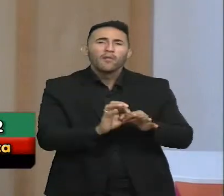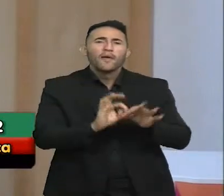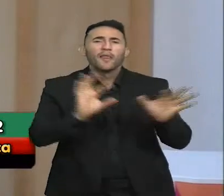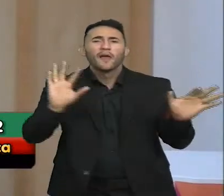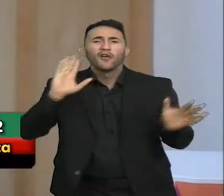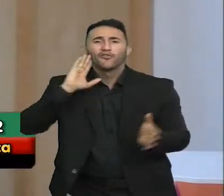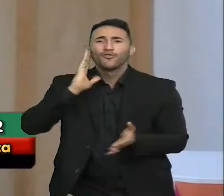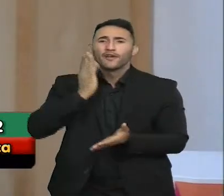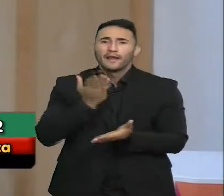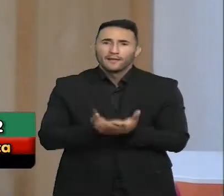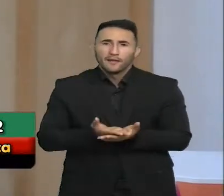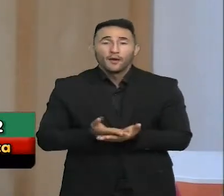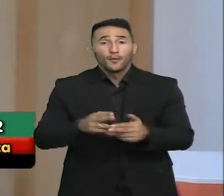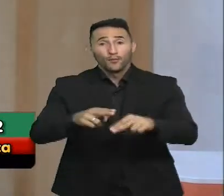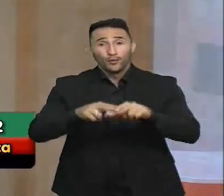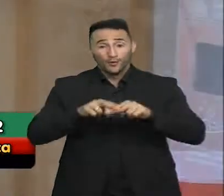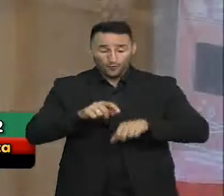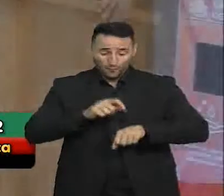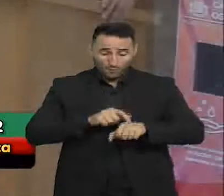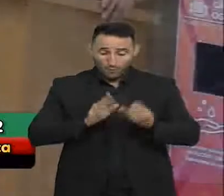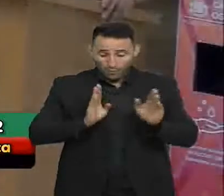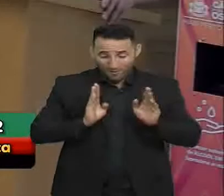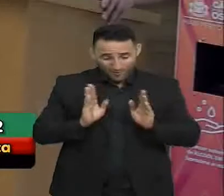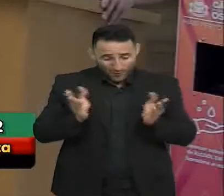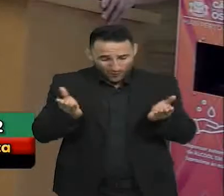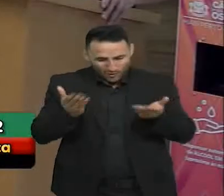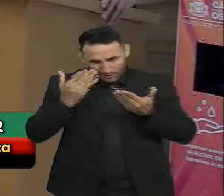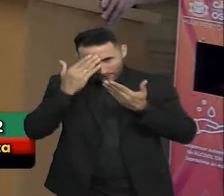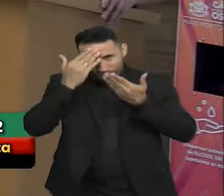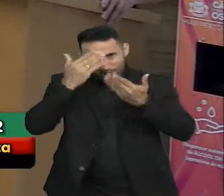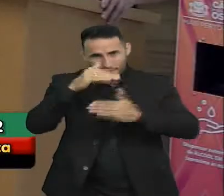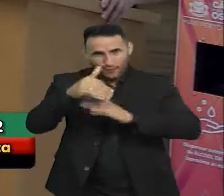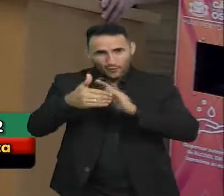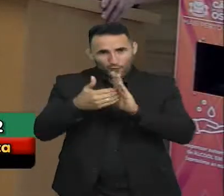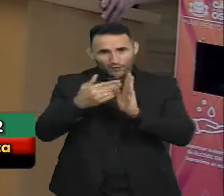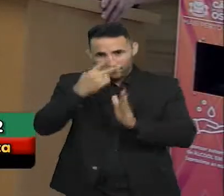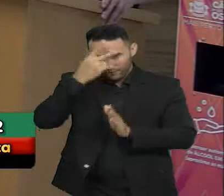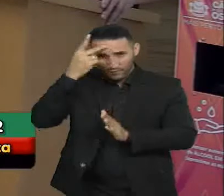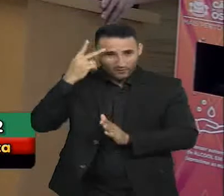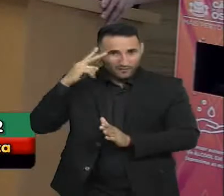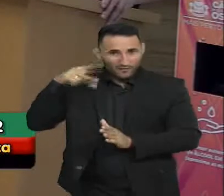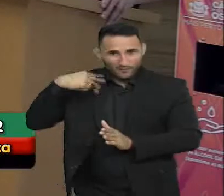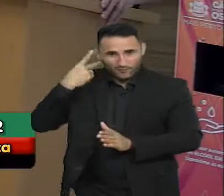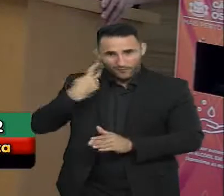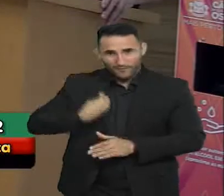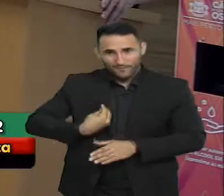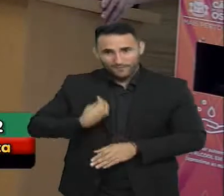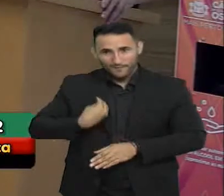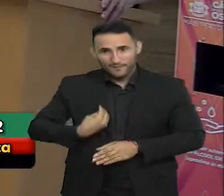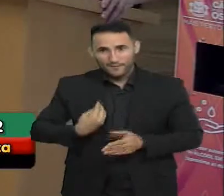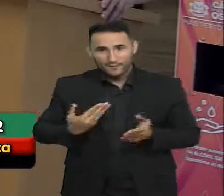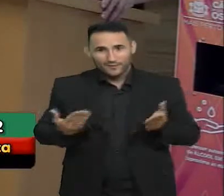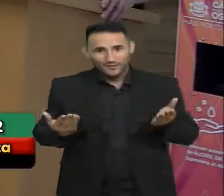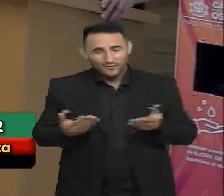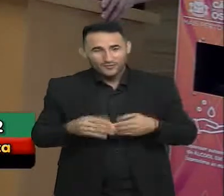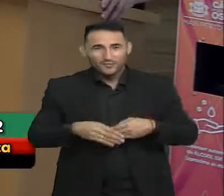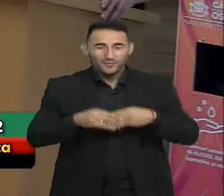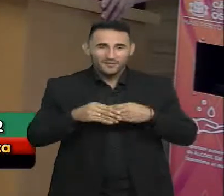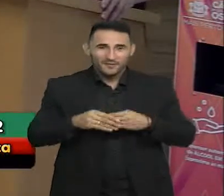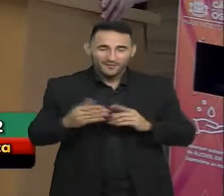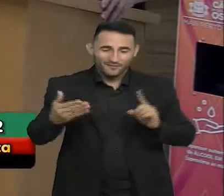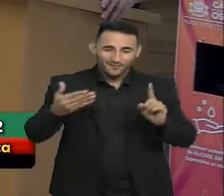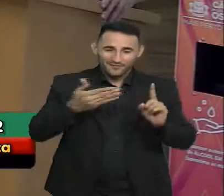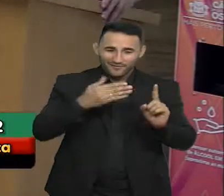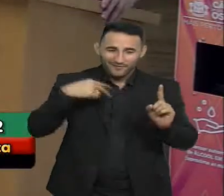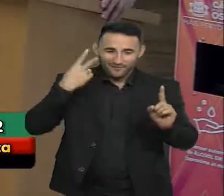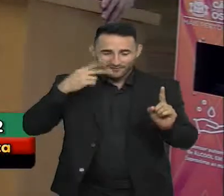crença. Por esse momento, quero aqui agradecer a todos, a nossa vereadora, que está aqui presidindo a mesa hoje, cumprimentando você, espero